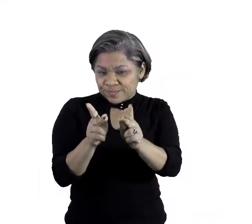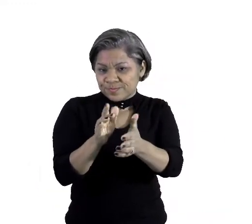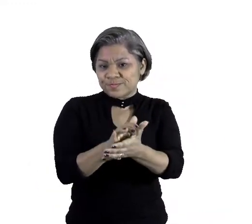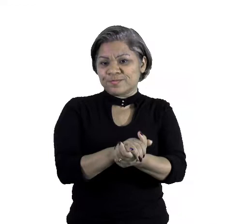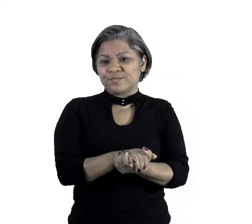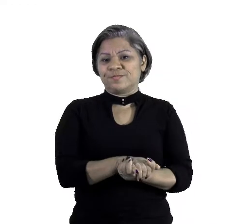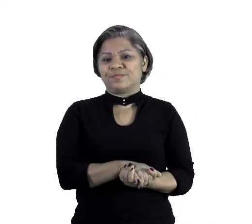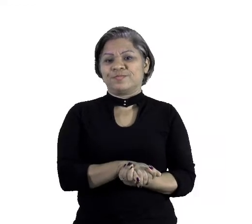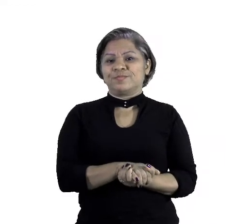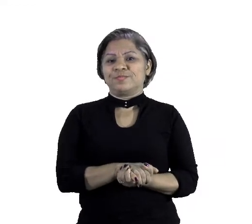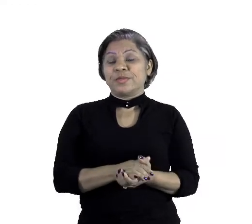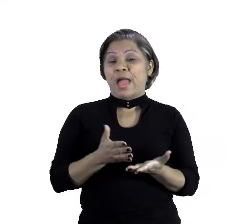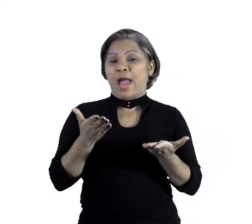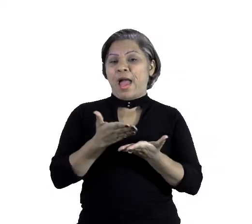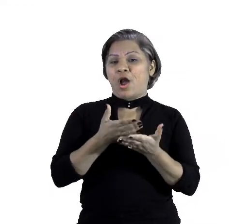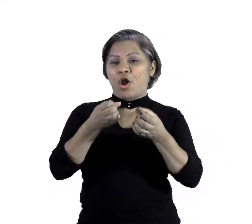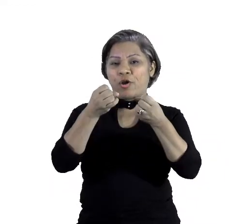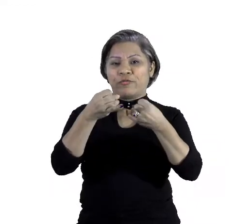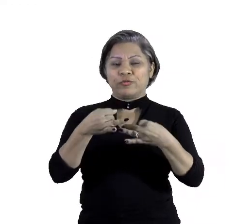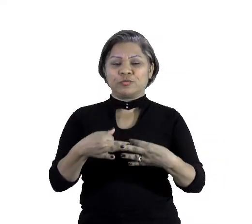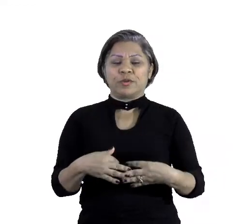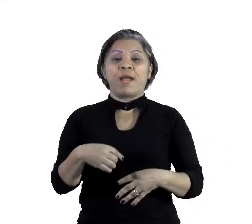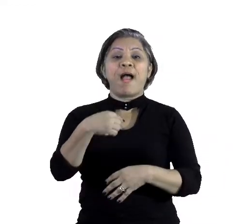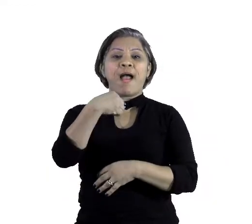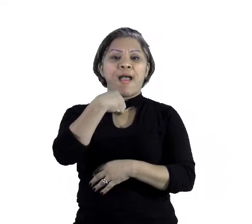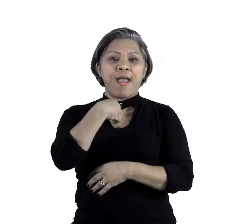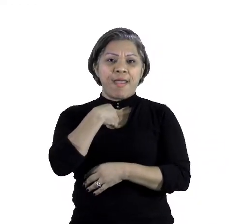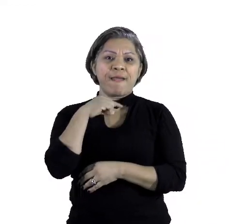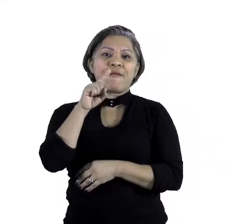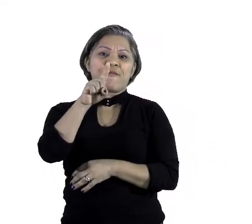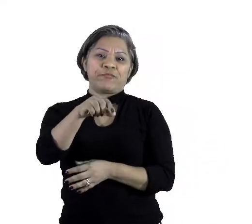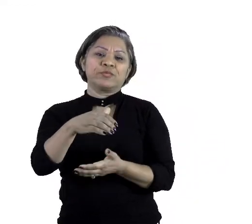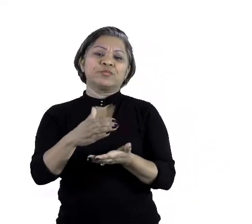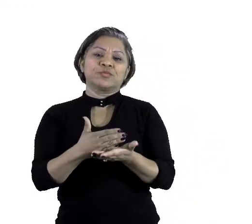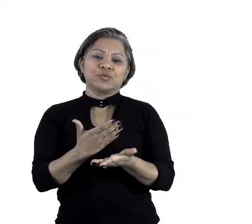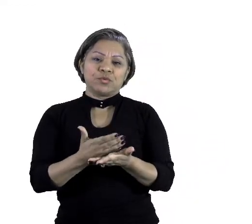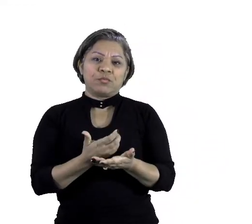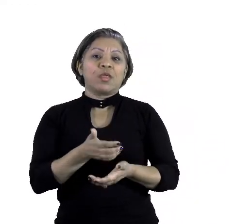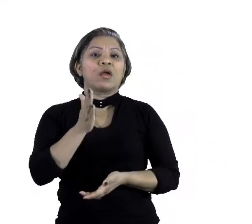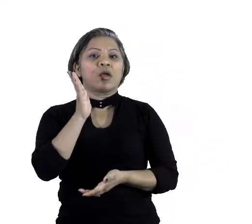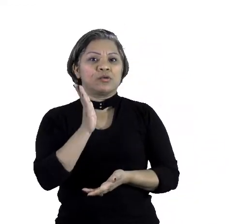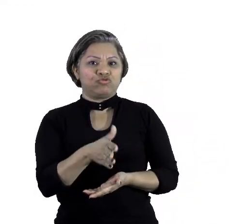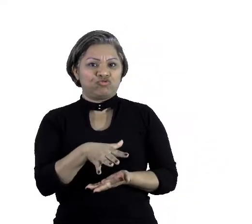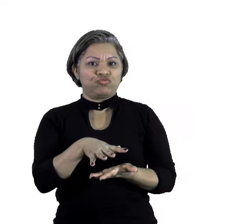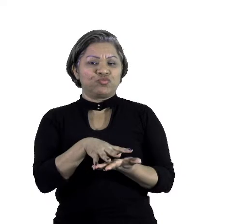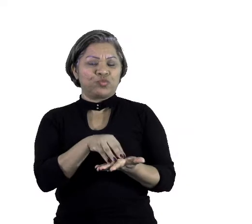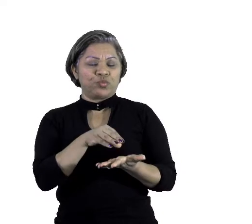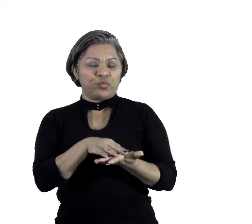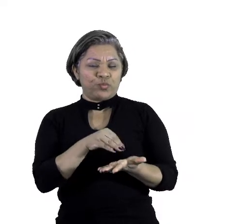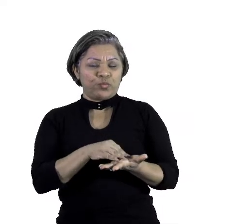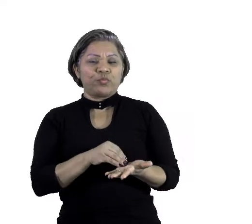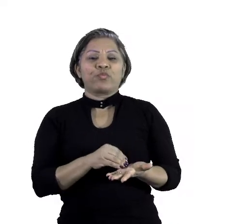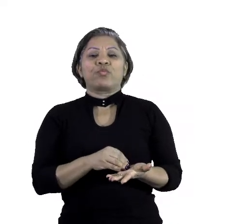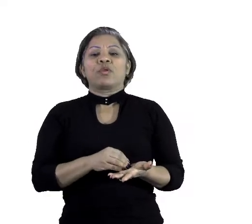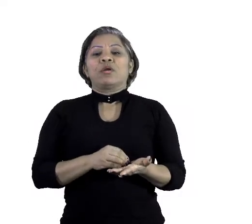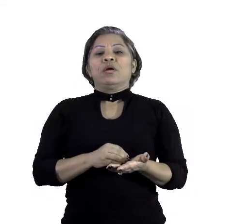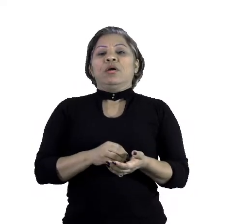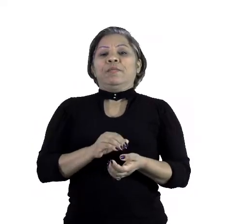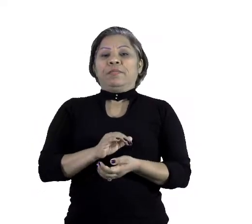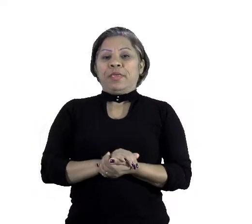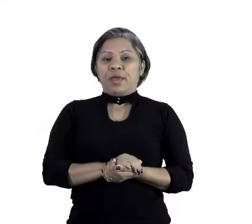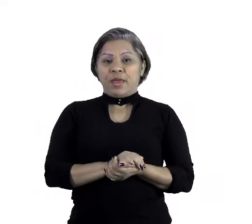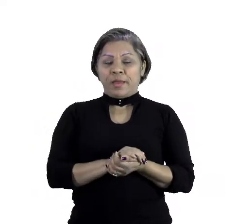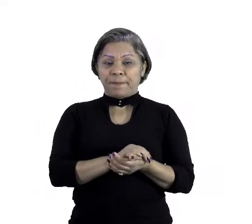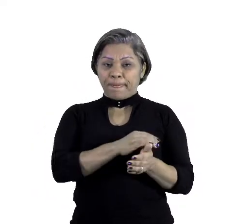Bom, então vamos lá explicar. Agora, você e o caderno. Você copiou, deu um pause, foi lá na plataforma, lá no